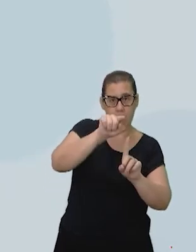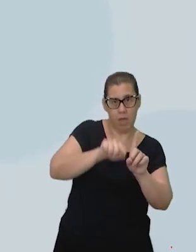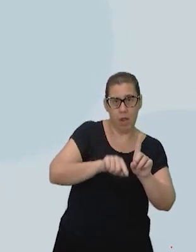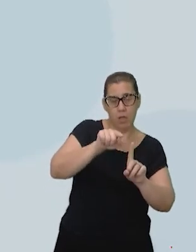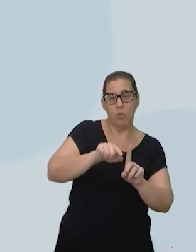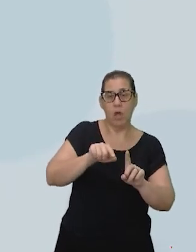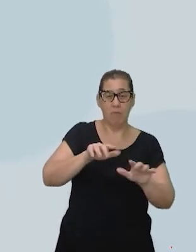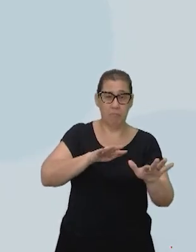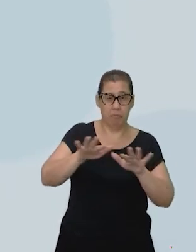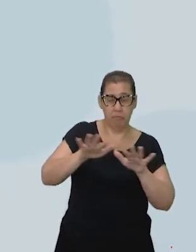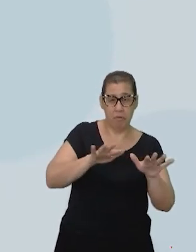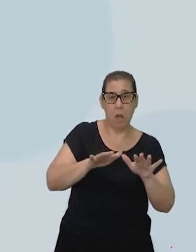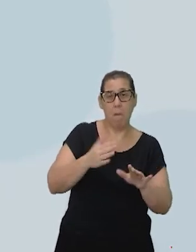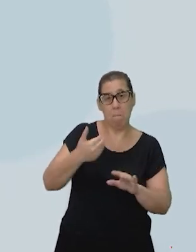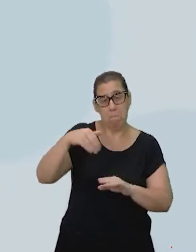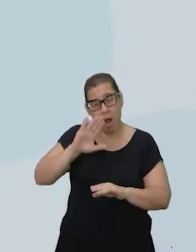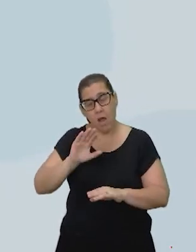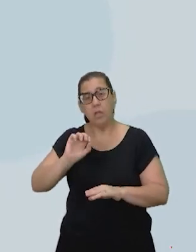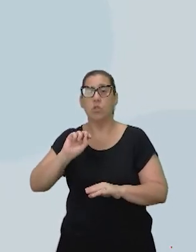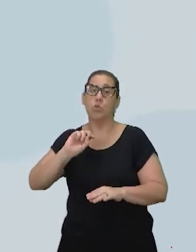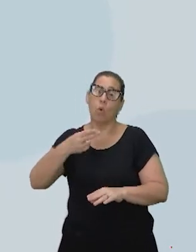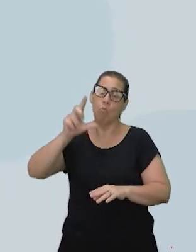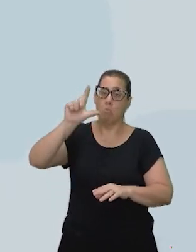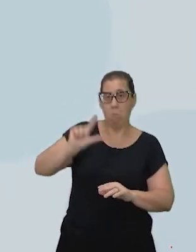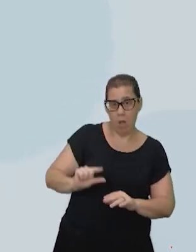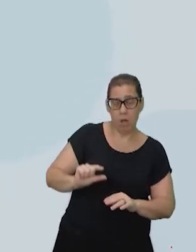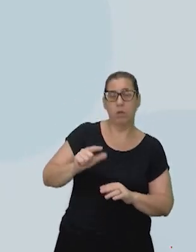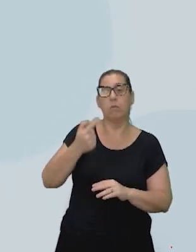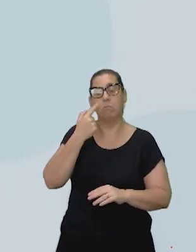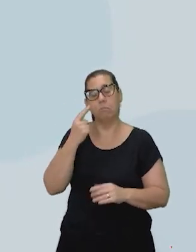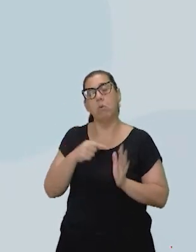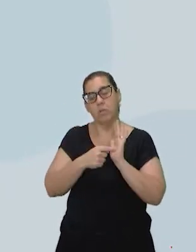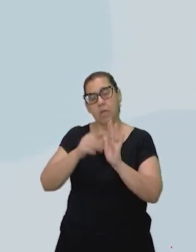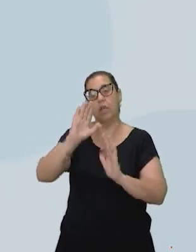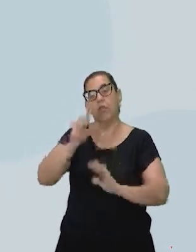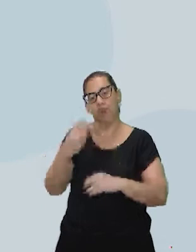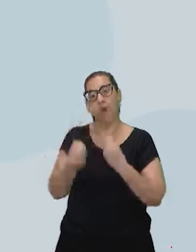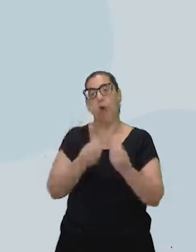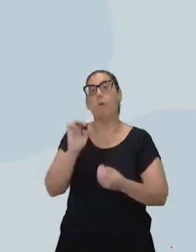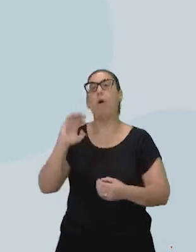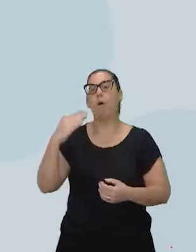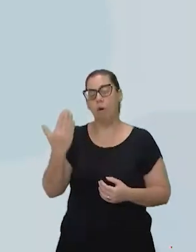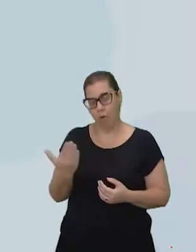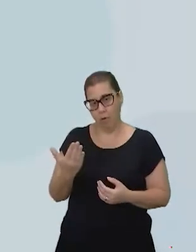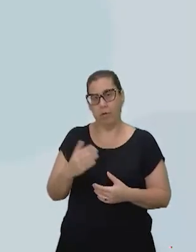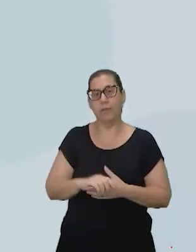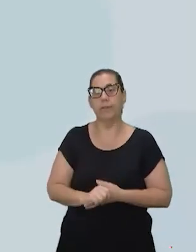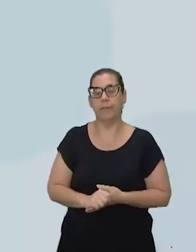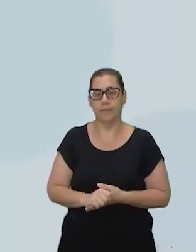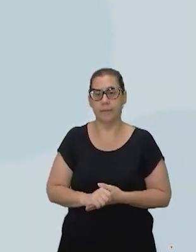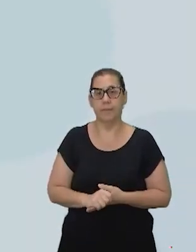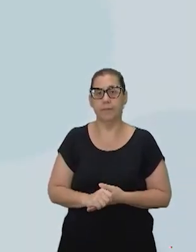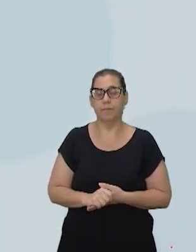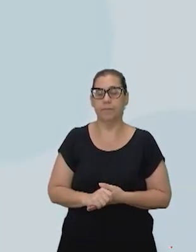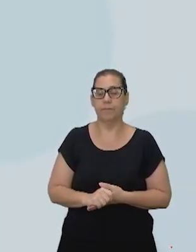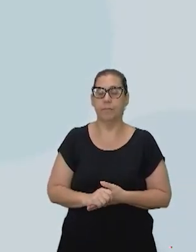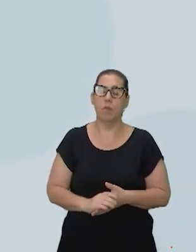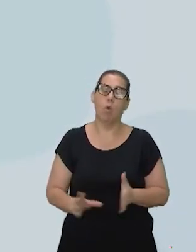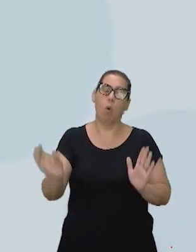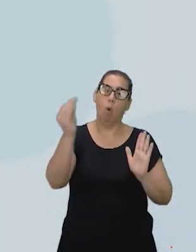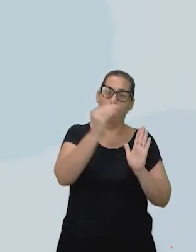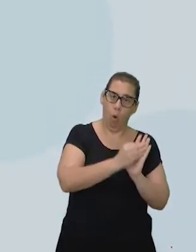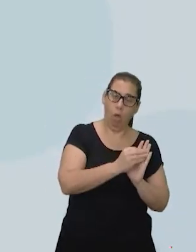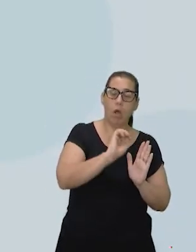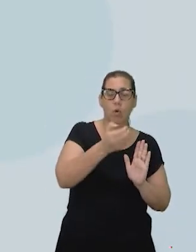vibrando mais ou menos. Eu mostrei lá para você no simulador como que a gente pode ter essa situação, fornecendo calor ou retirando calor,